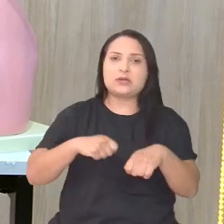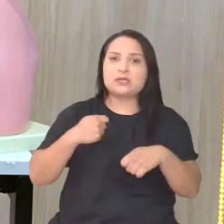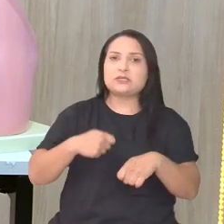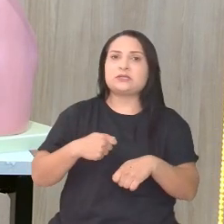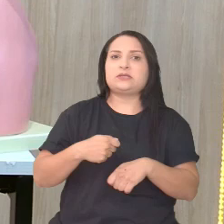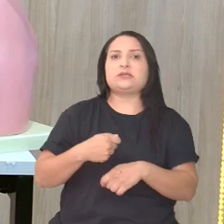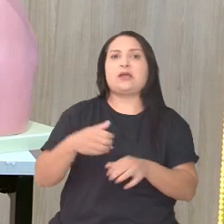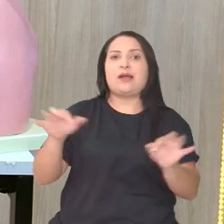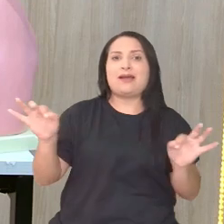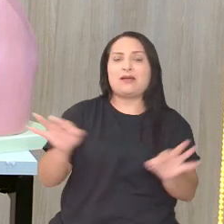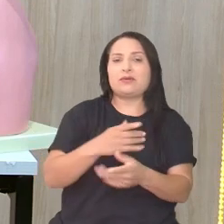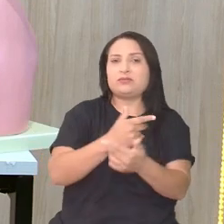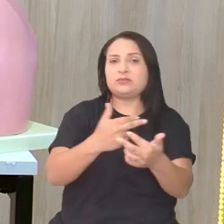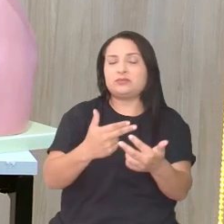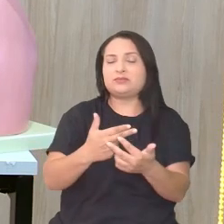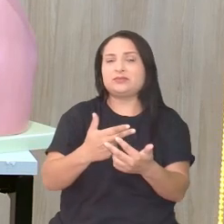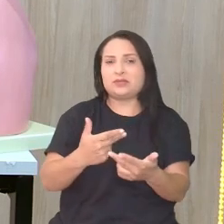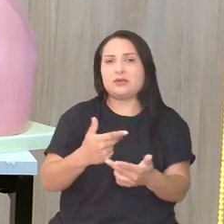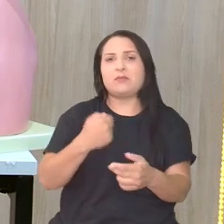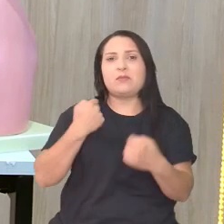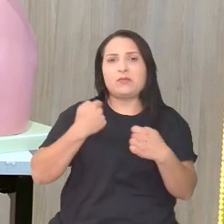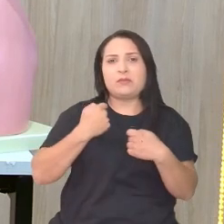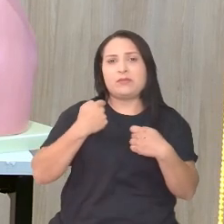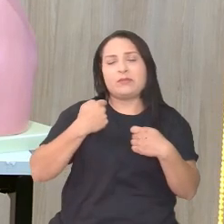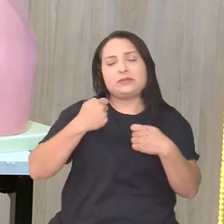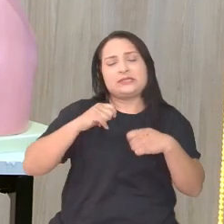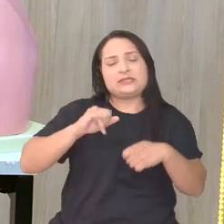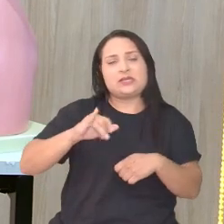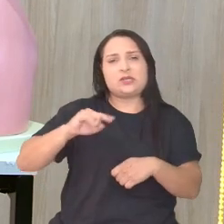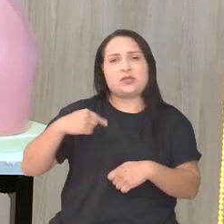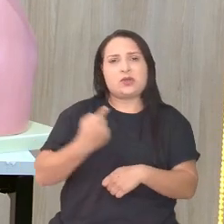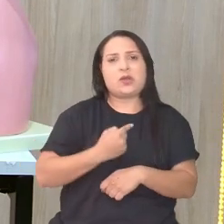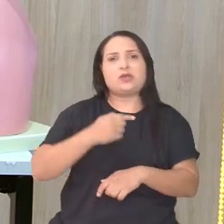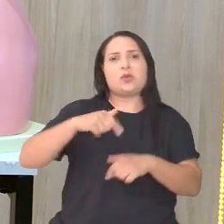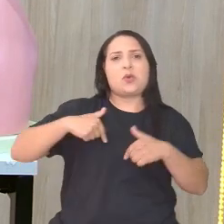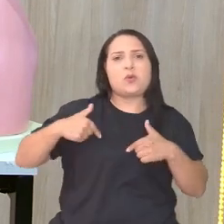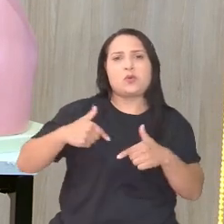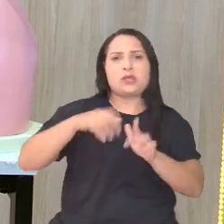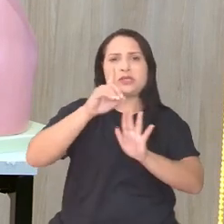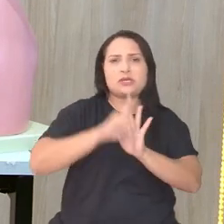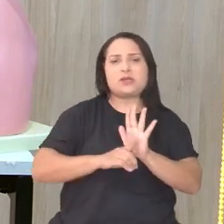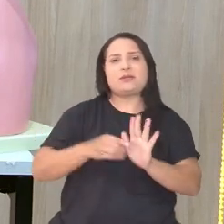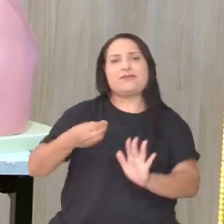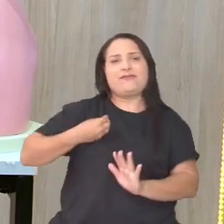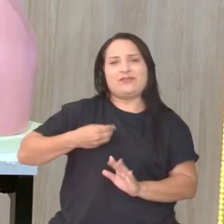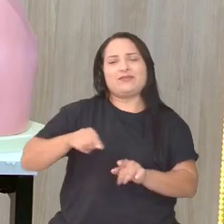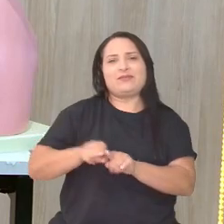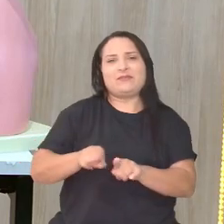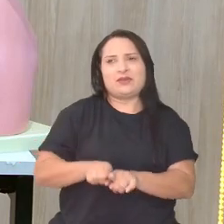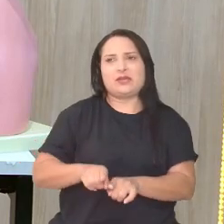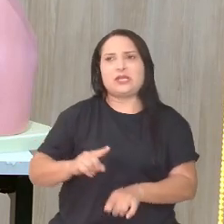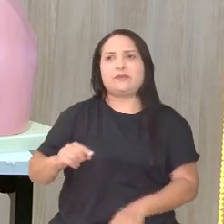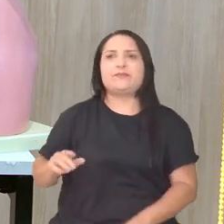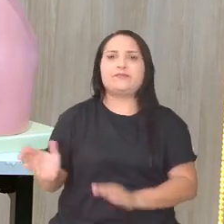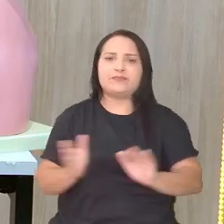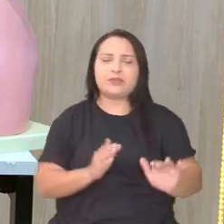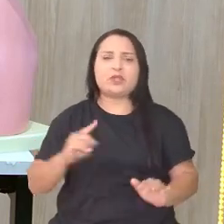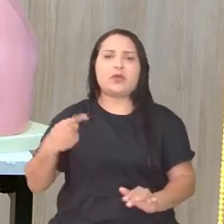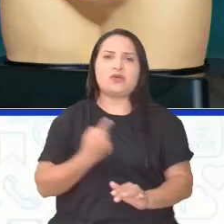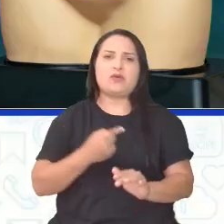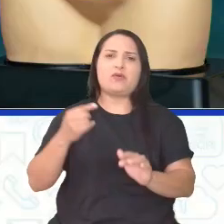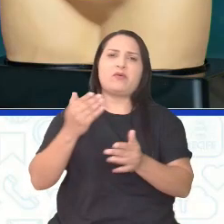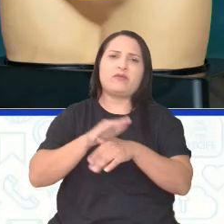em busca dos nossos direitos e luta pela vida, né? Então, vamos conversar sobre o tema de hoje. E